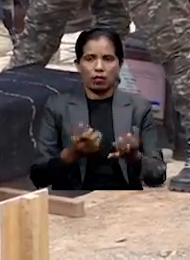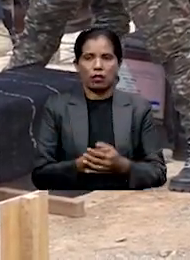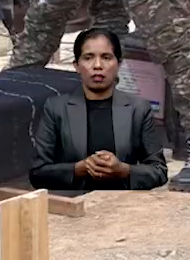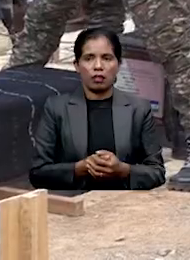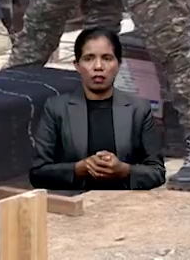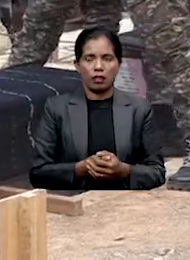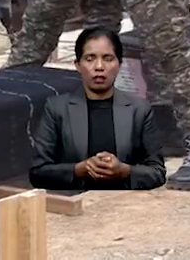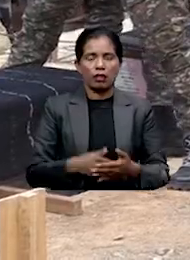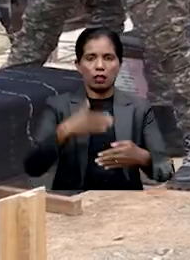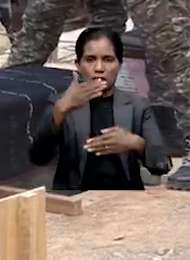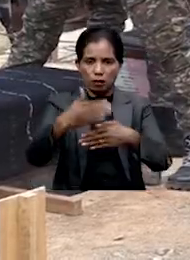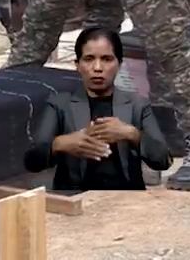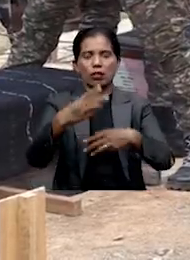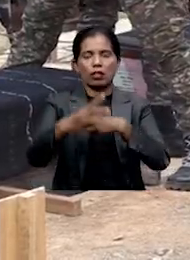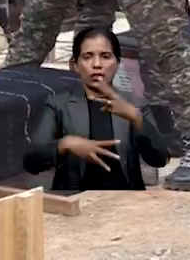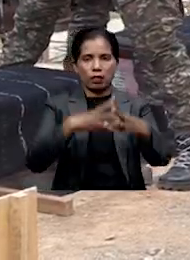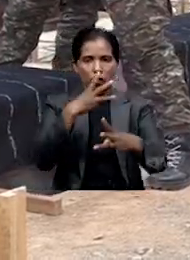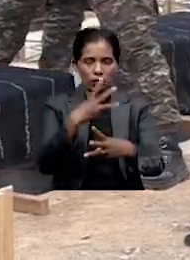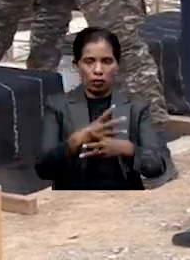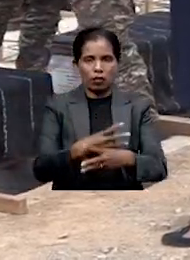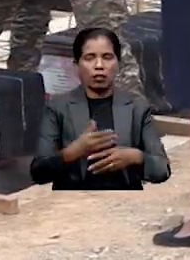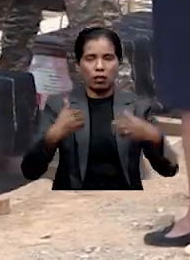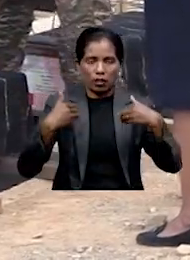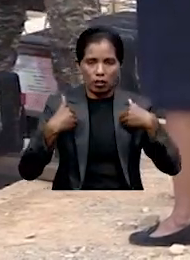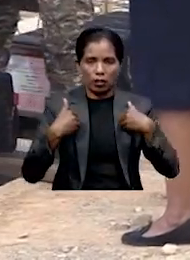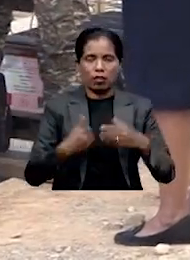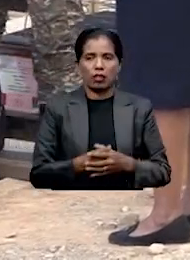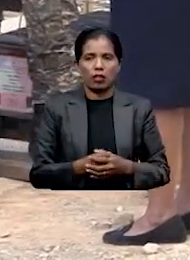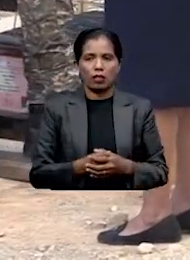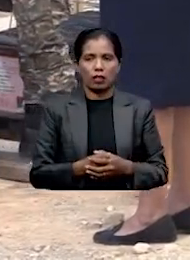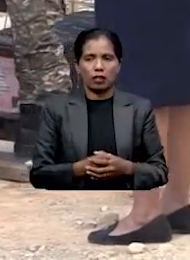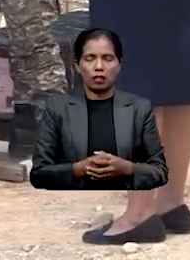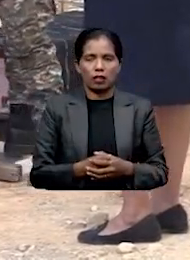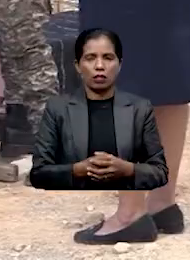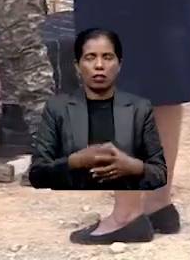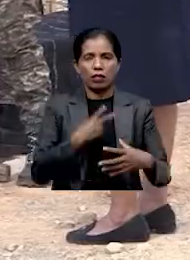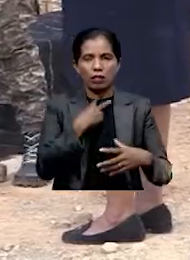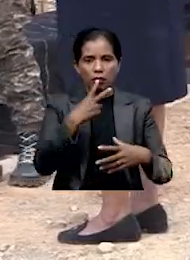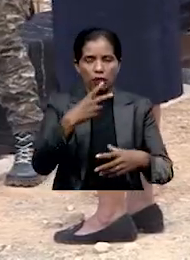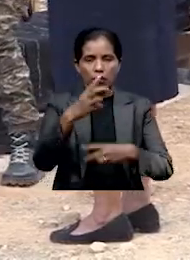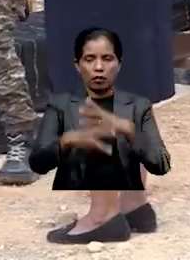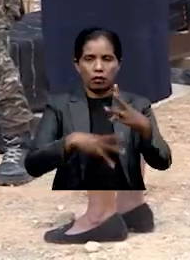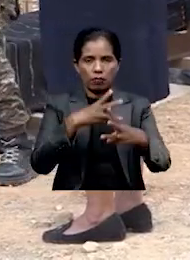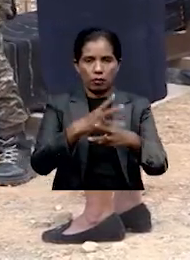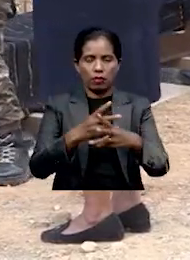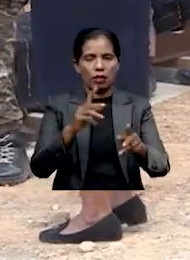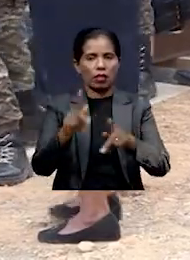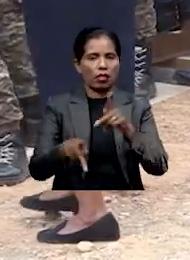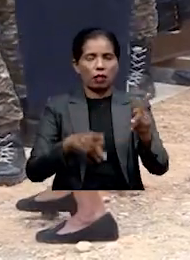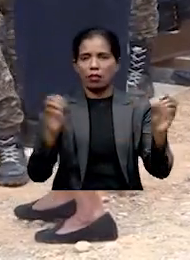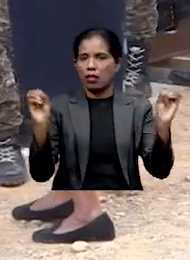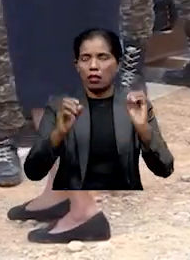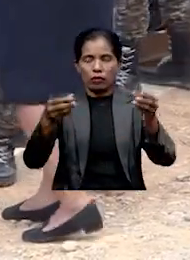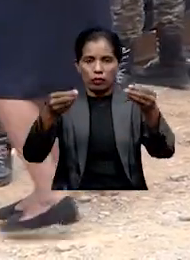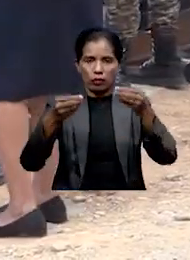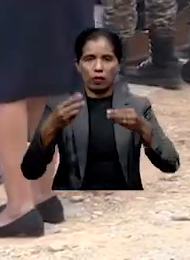em espaço e mundo. E a conquista raça de aliança e mundo. É malafubaíta e